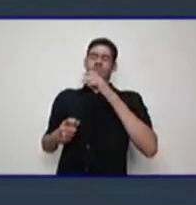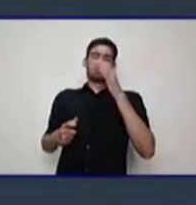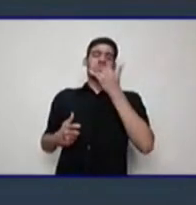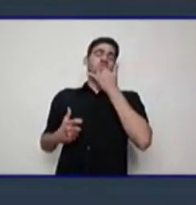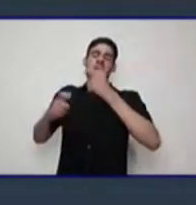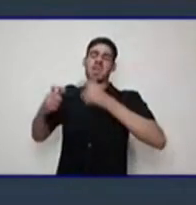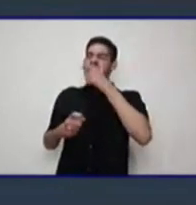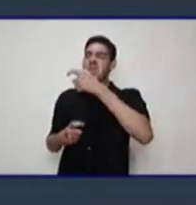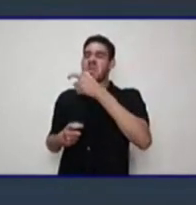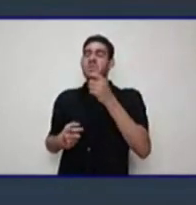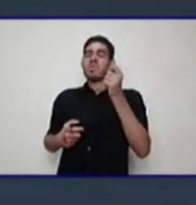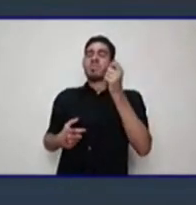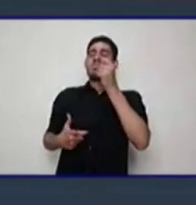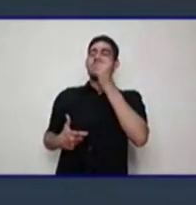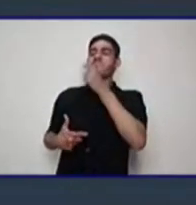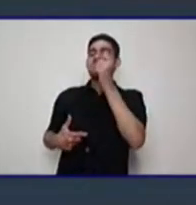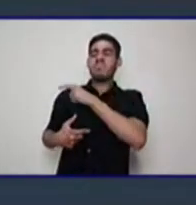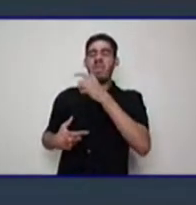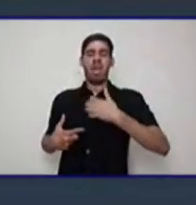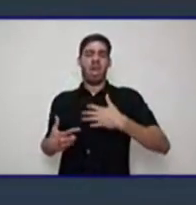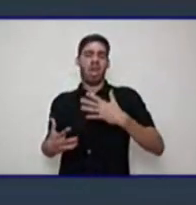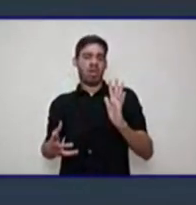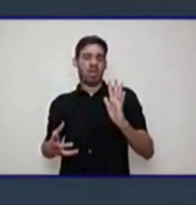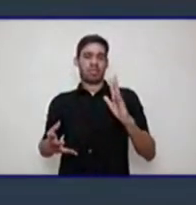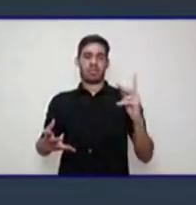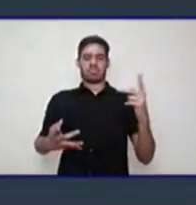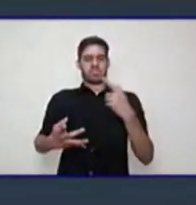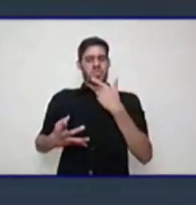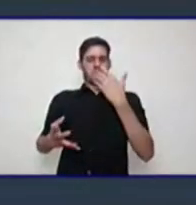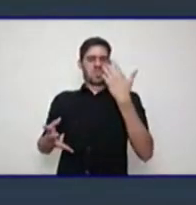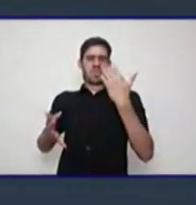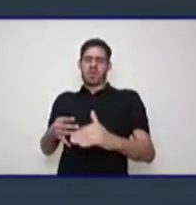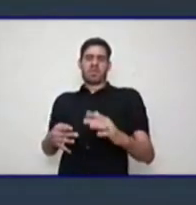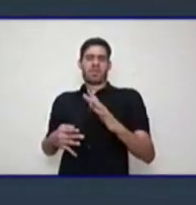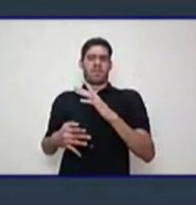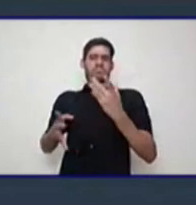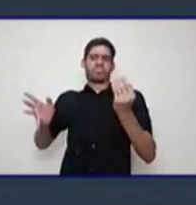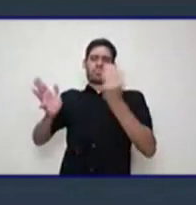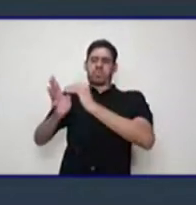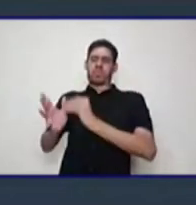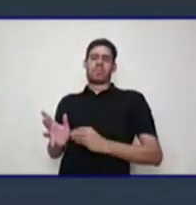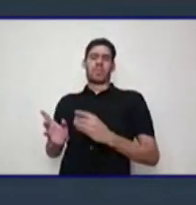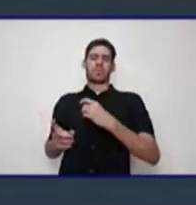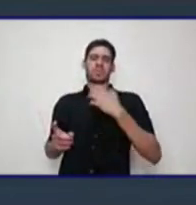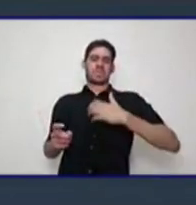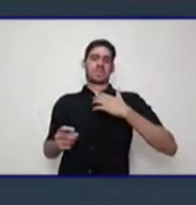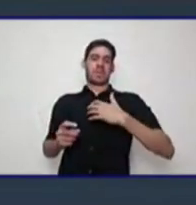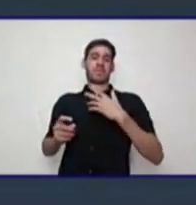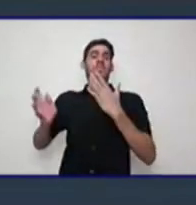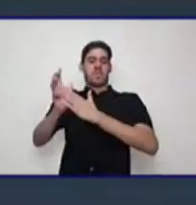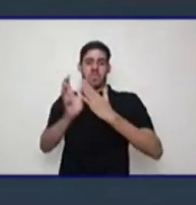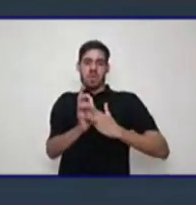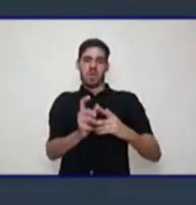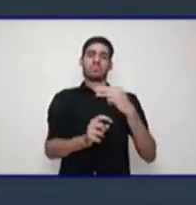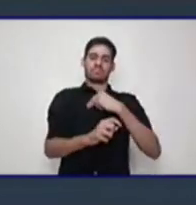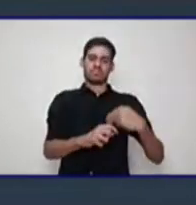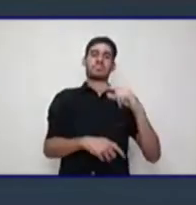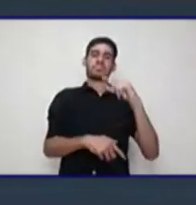não se confundem, a meu ver, com o que ocorreu nos autos, o discurso de ódio. Quero parabenizar aqui o eminente ministro Fachin